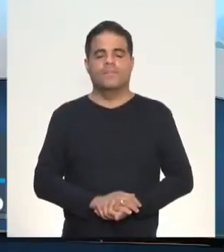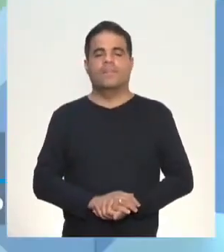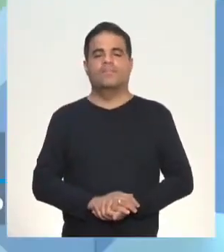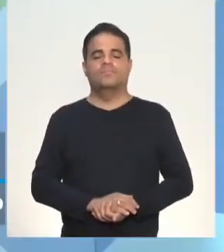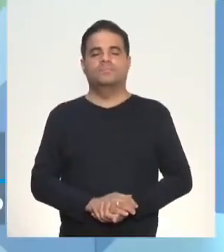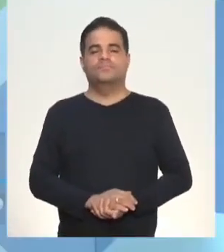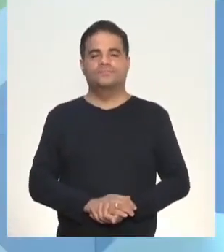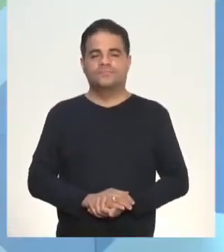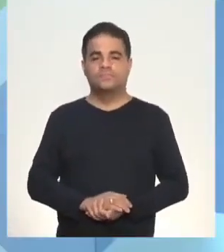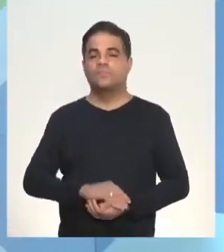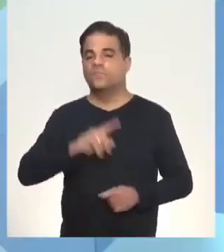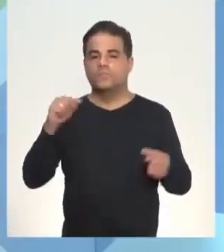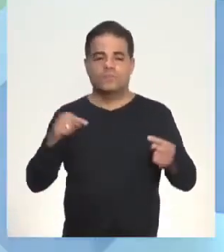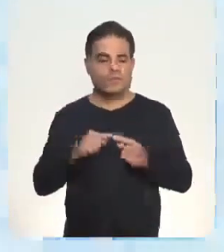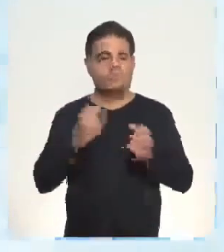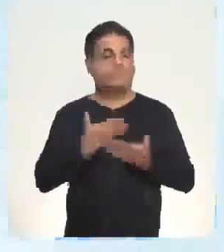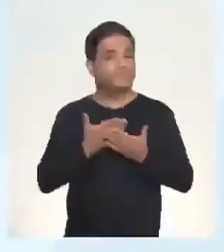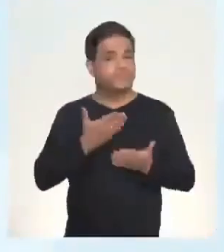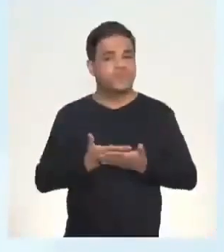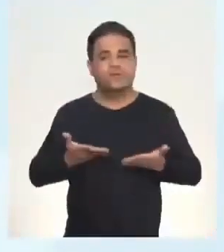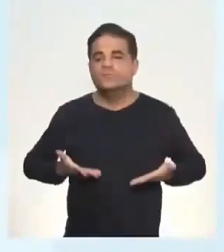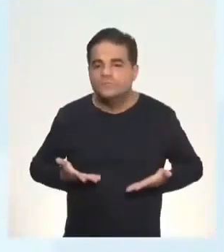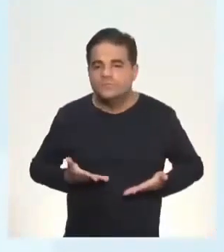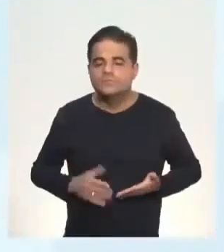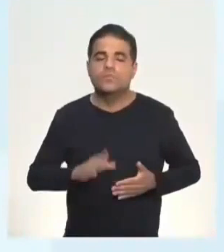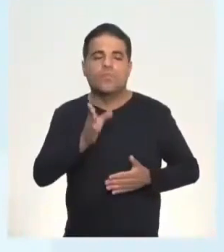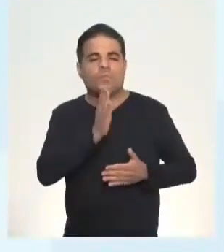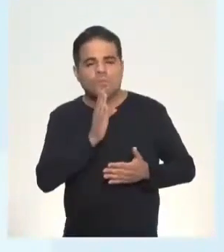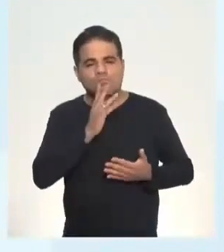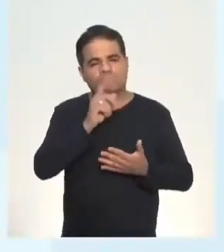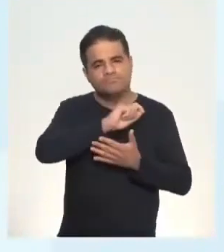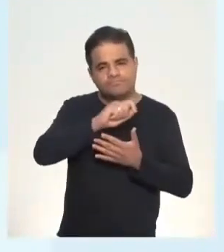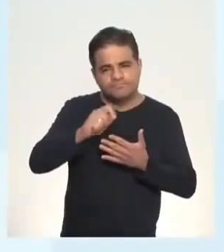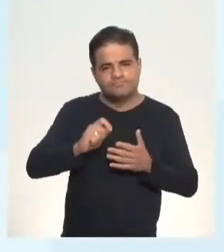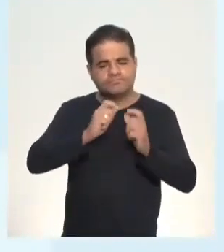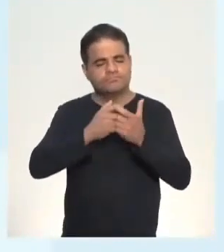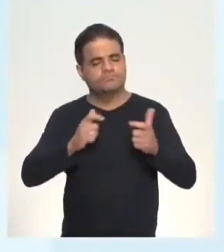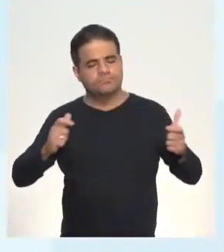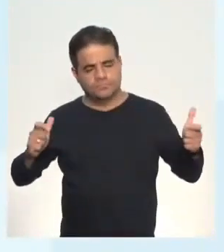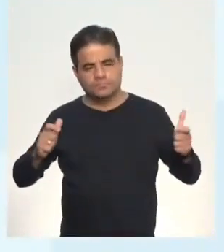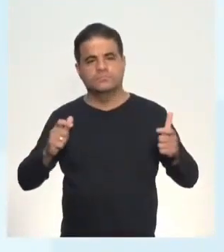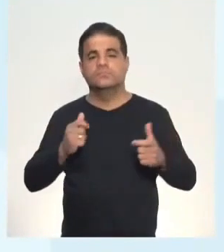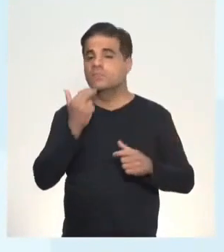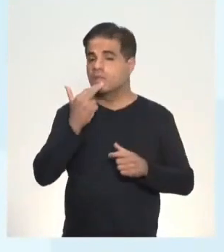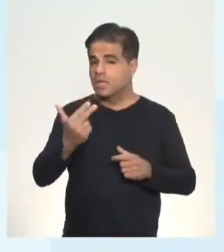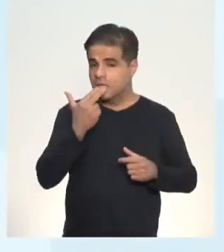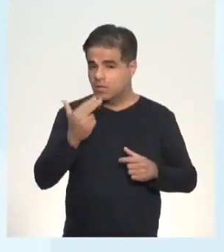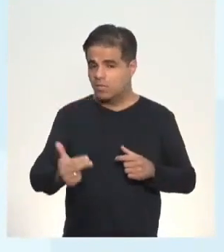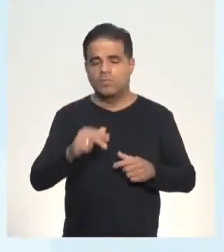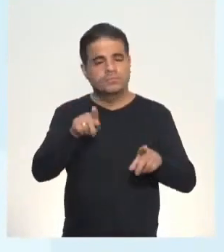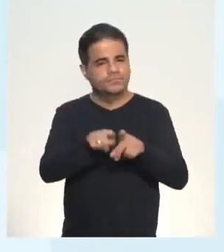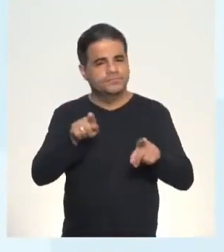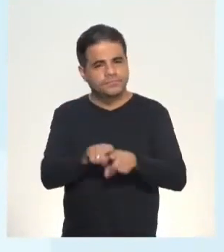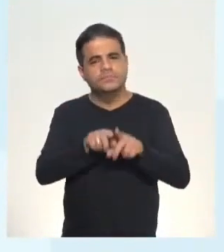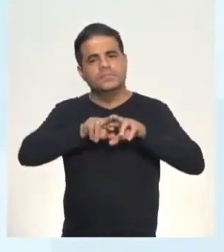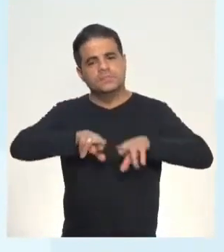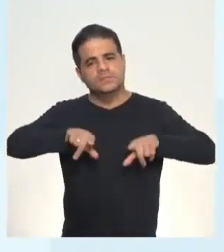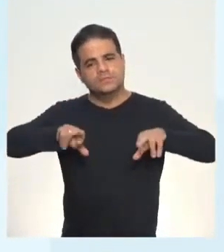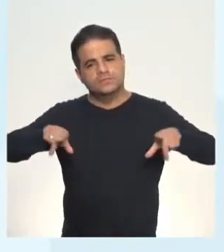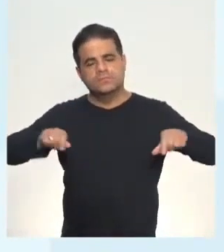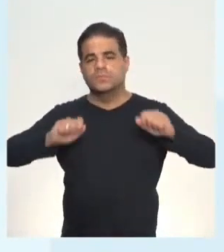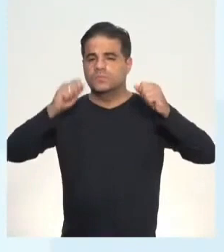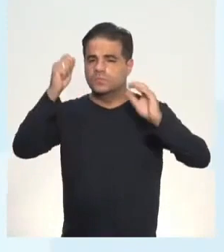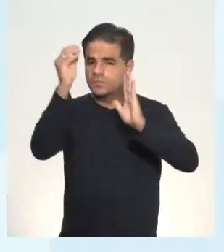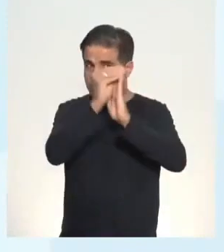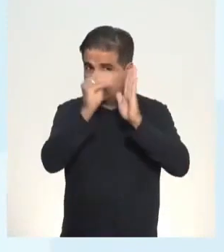da aula de hoje. Vamos lá. Conhecer os aspectos estruturais do funcionamento da língua e as diferenças